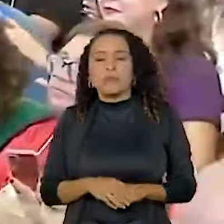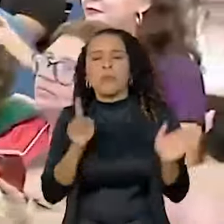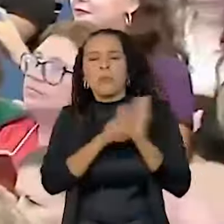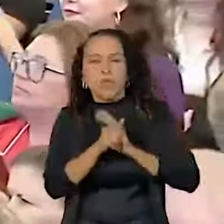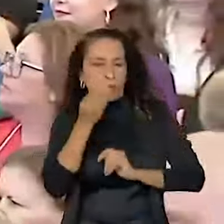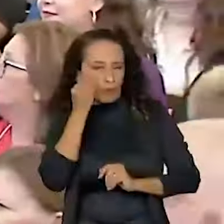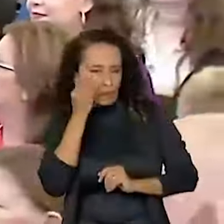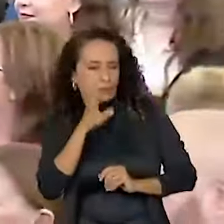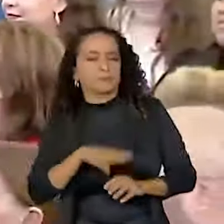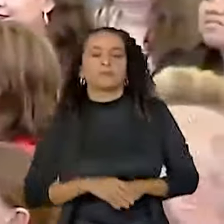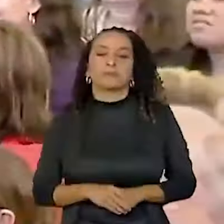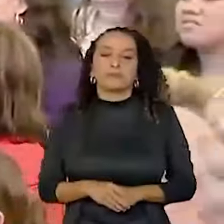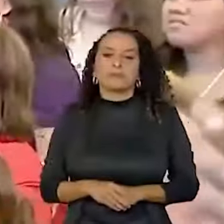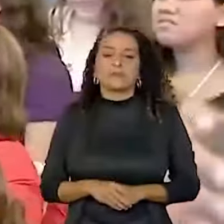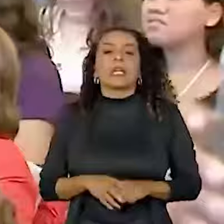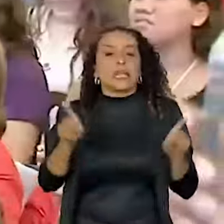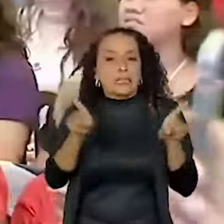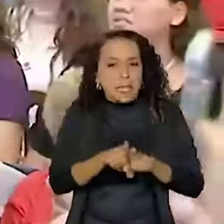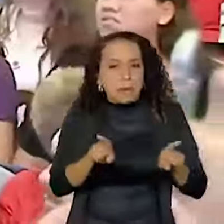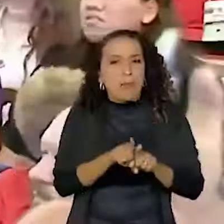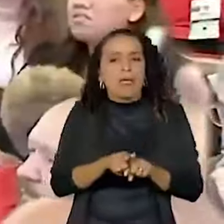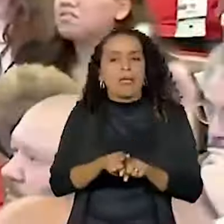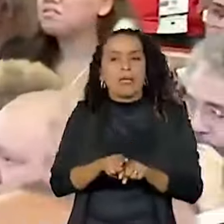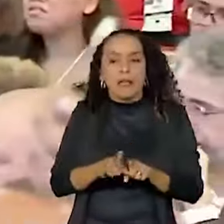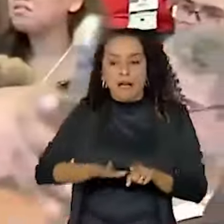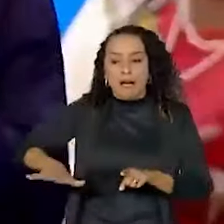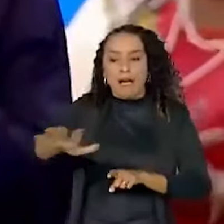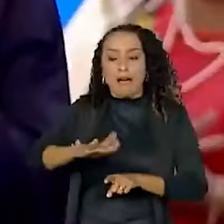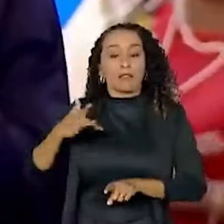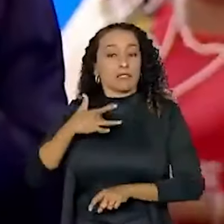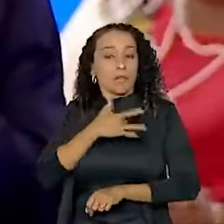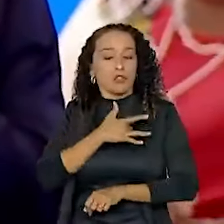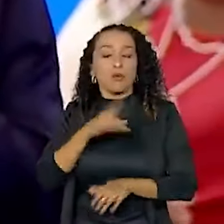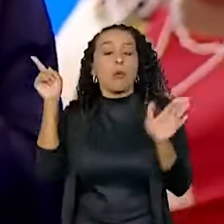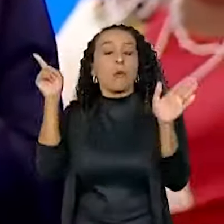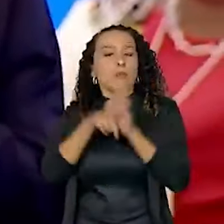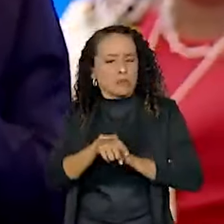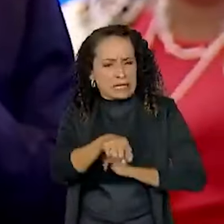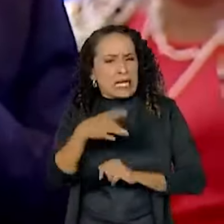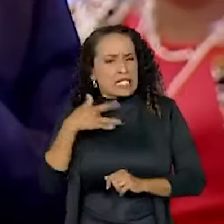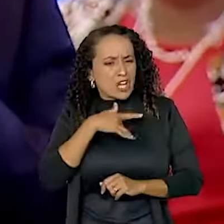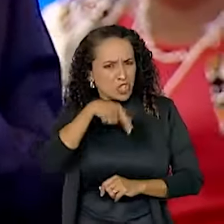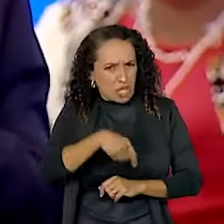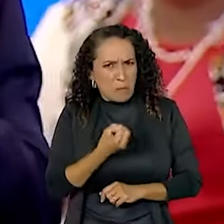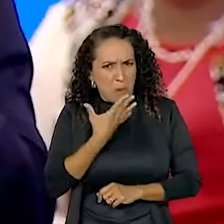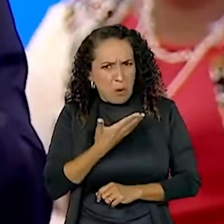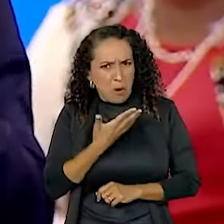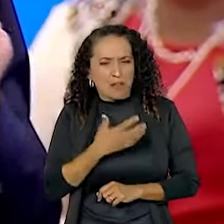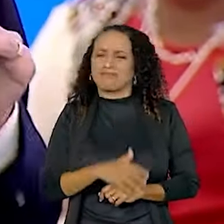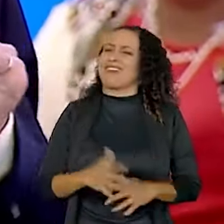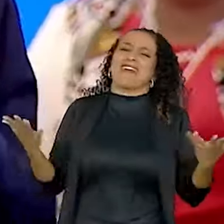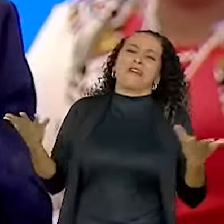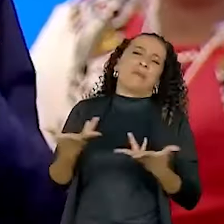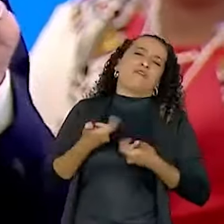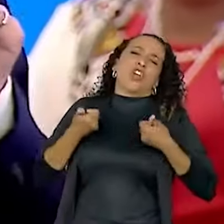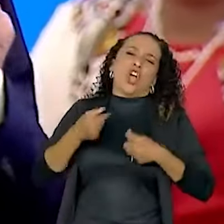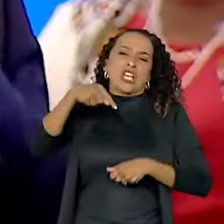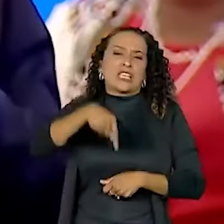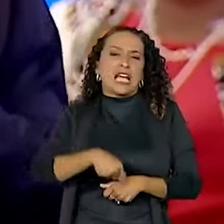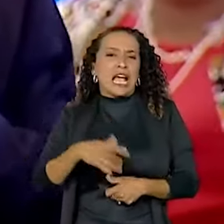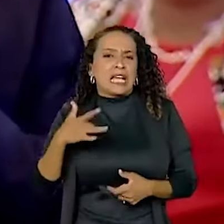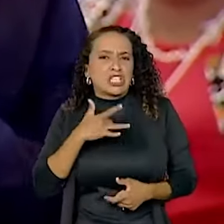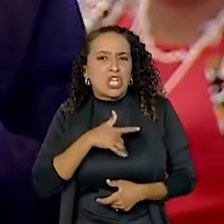Pergunte. A mesma coisa vale para a saúde. Pergunta, a saúde aqui é boa? Ele vai dizer, maravilhosa. Aqui a